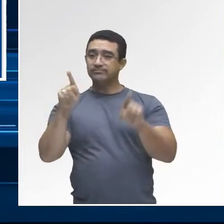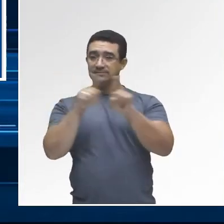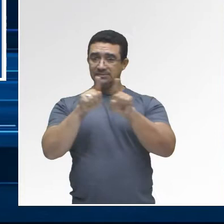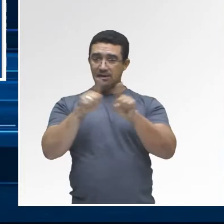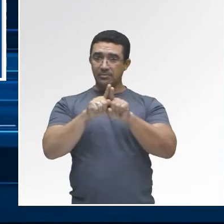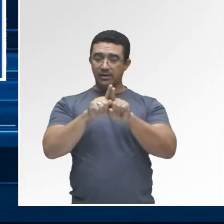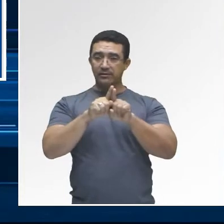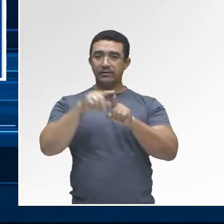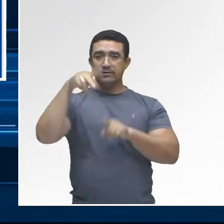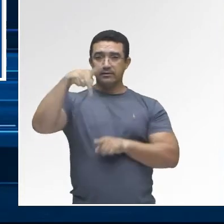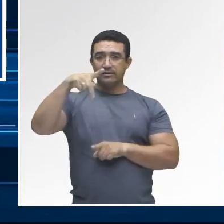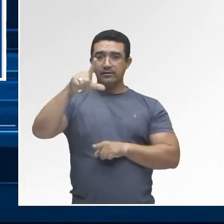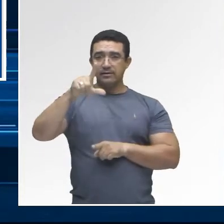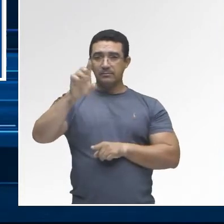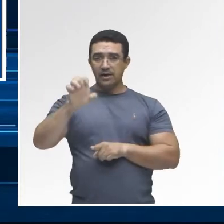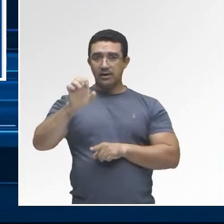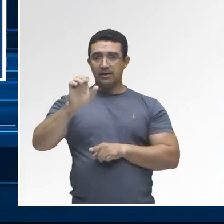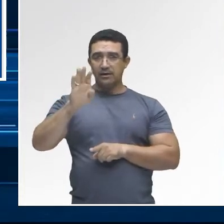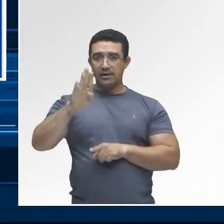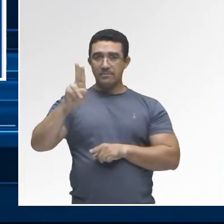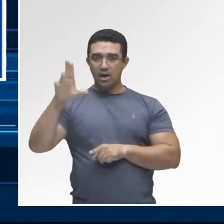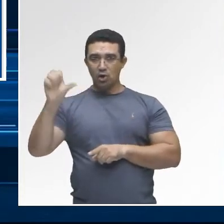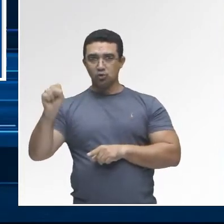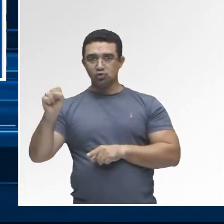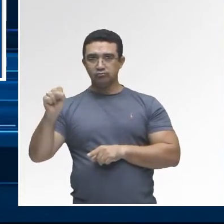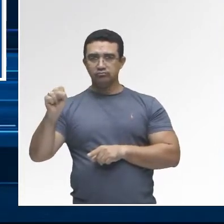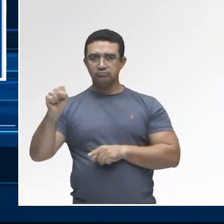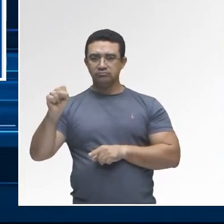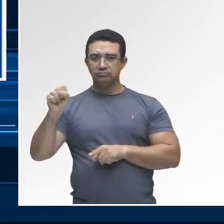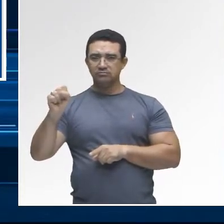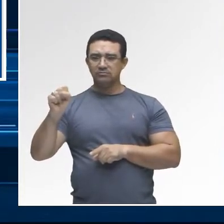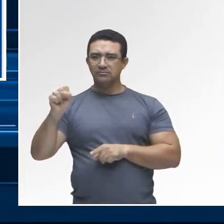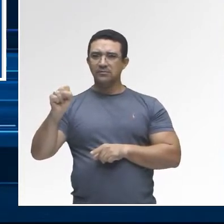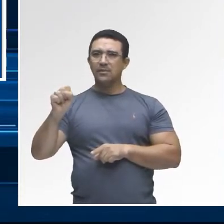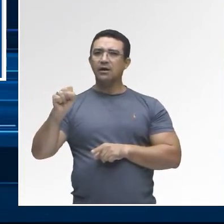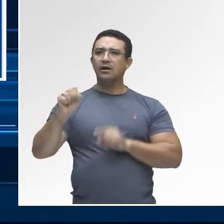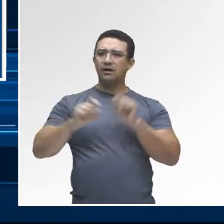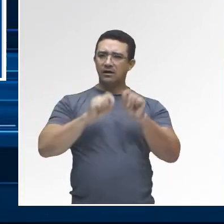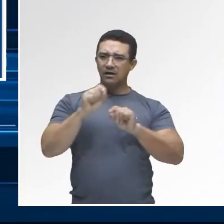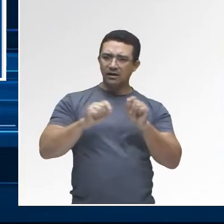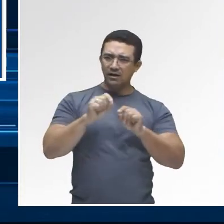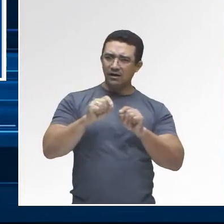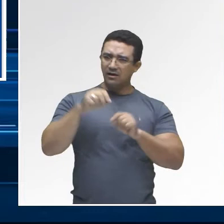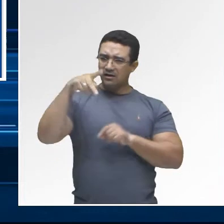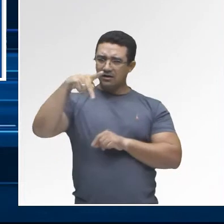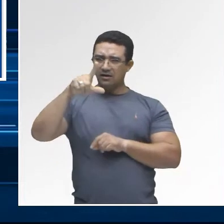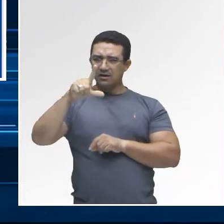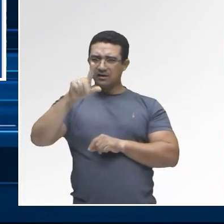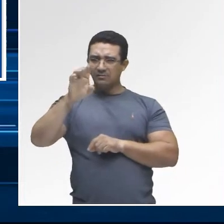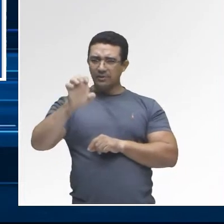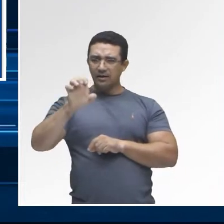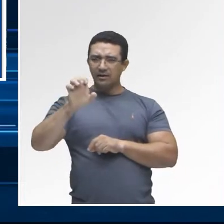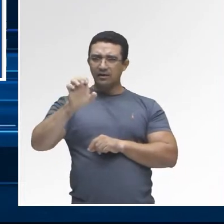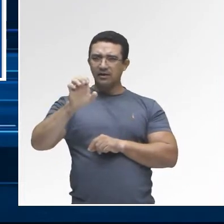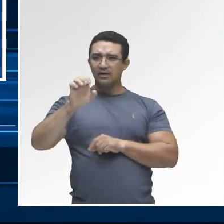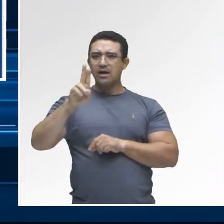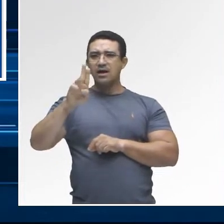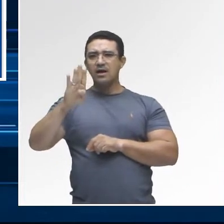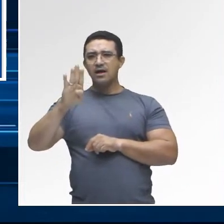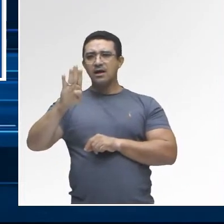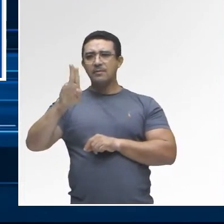Pegadinha do malandro. Igualdade entre patrícios e plebeus. Agora aqui a gente está falando dos plebeus mais abastados, dos plebeus